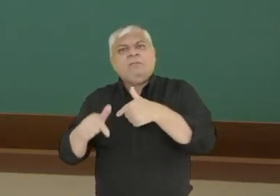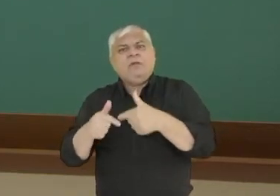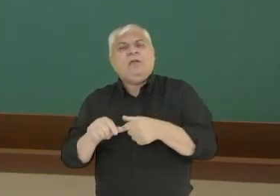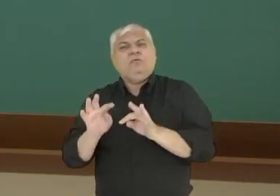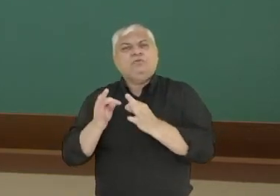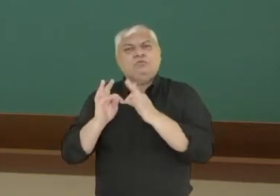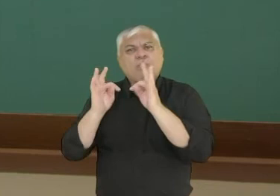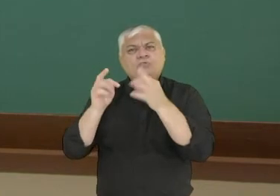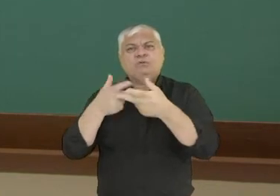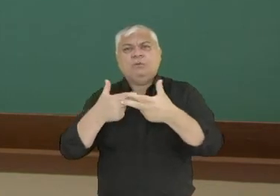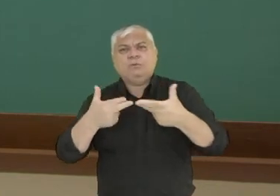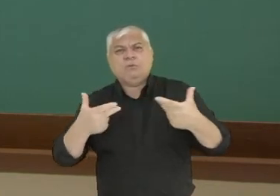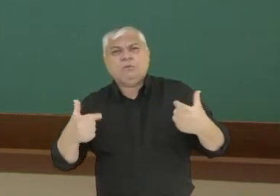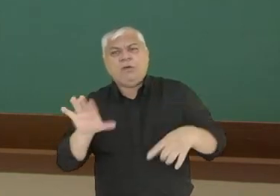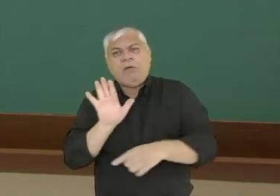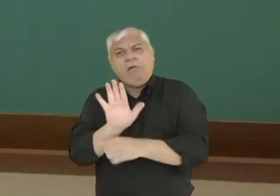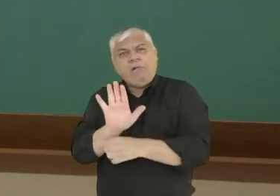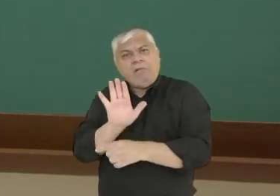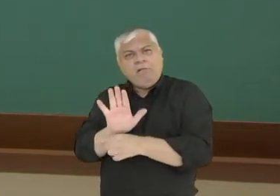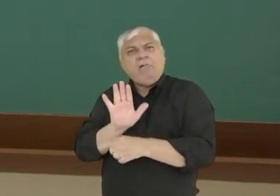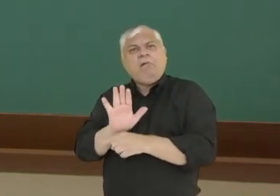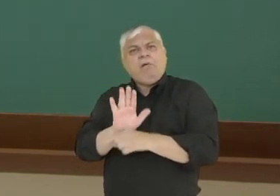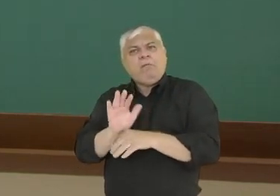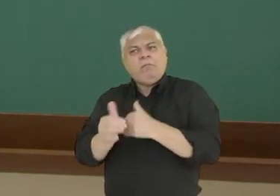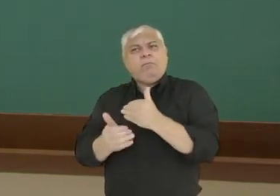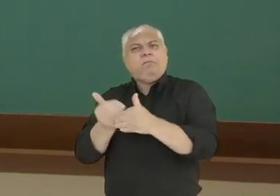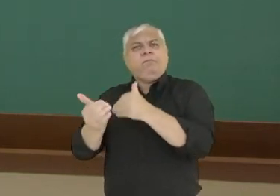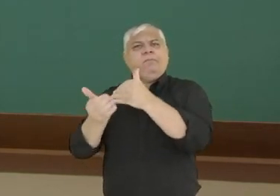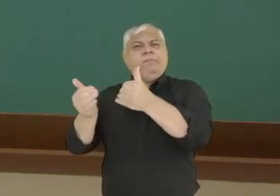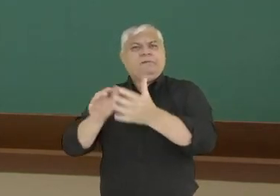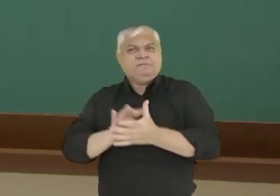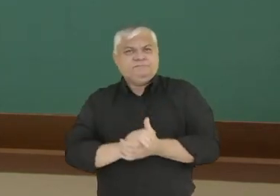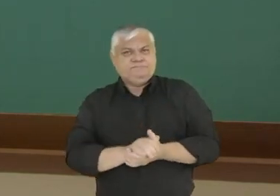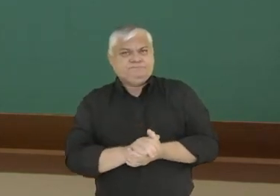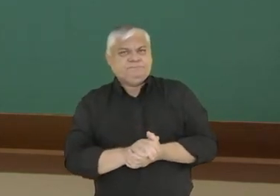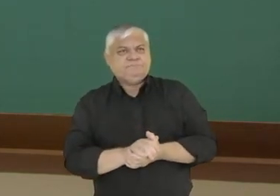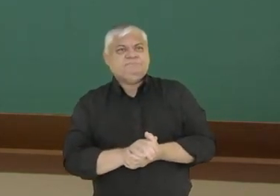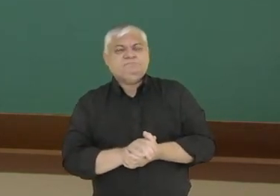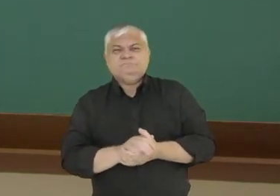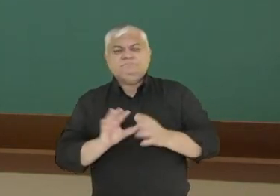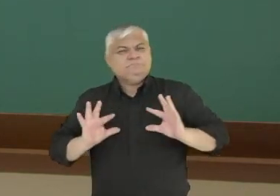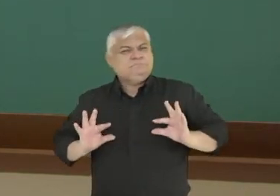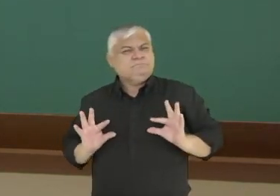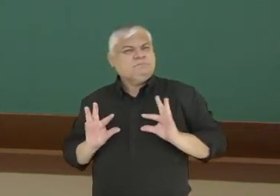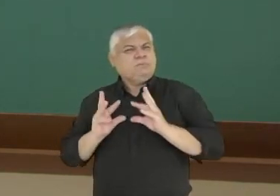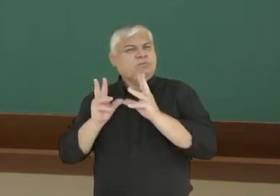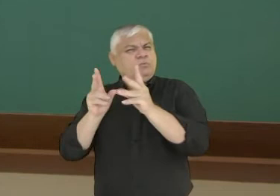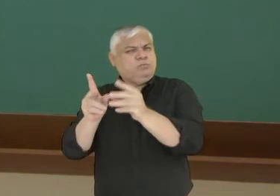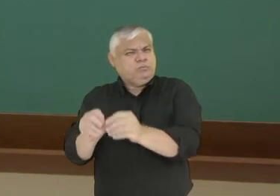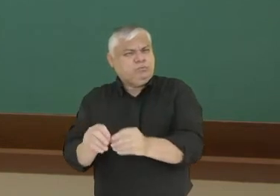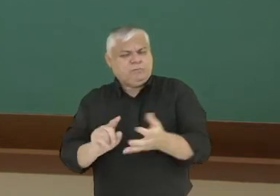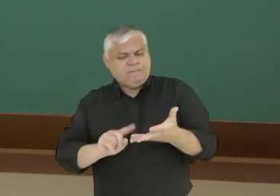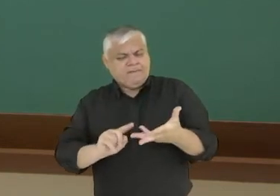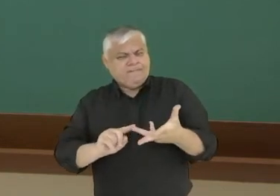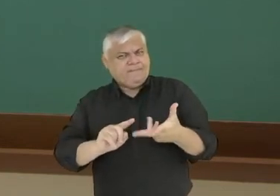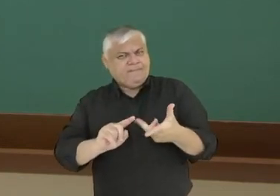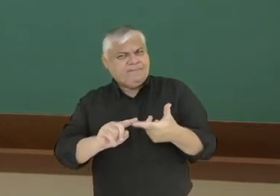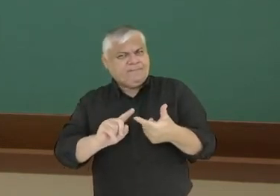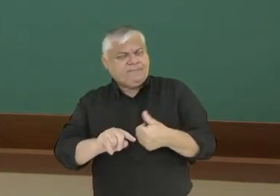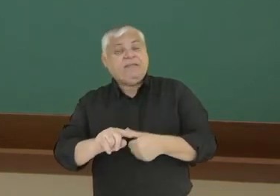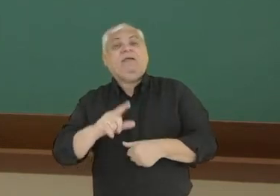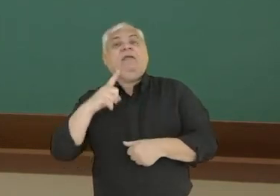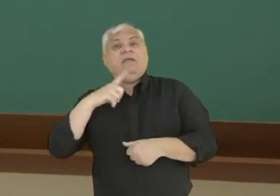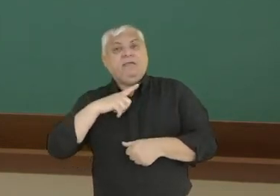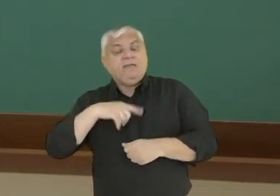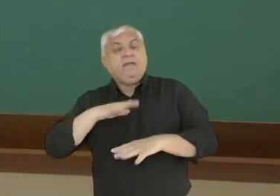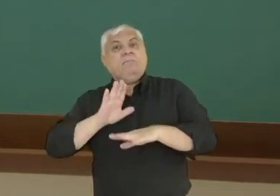equipamentos que favorecem o desenvolvimento da agropecuária para todo esse conjunto de atividades é